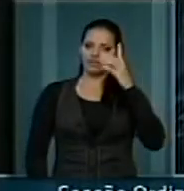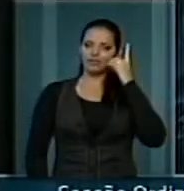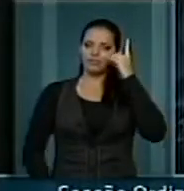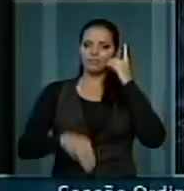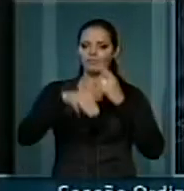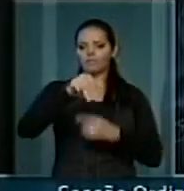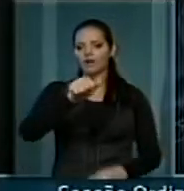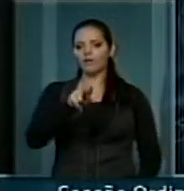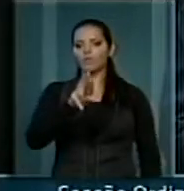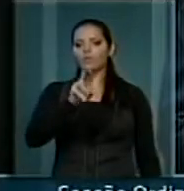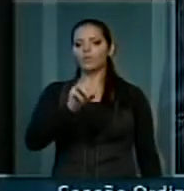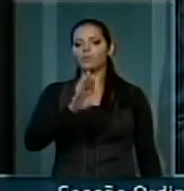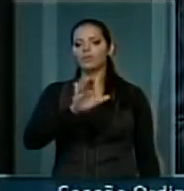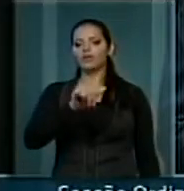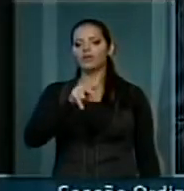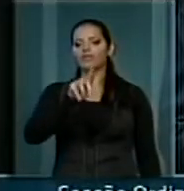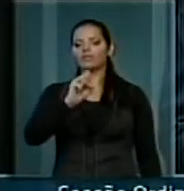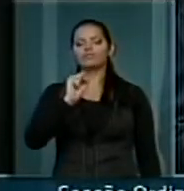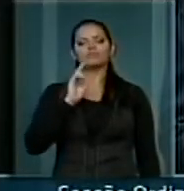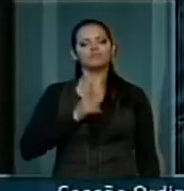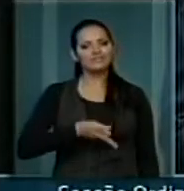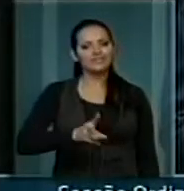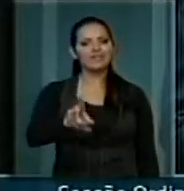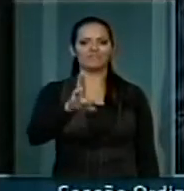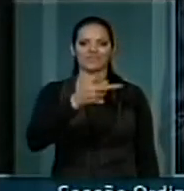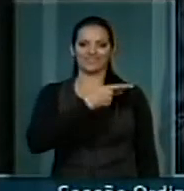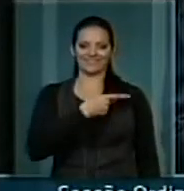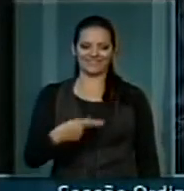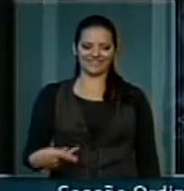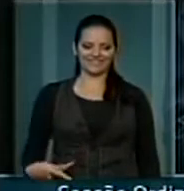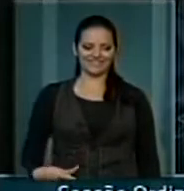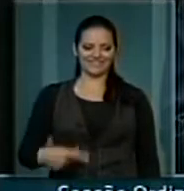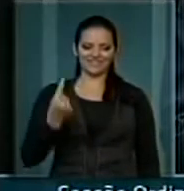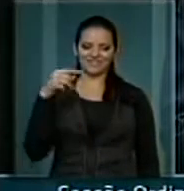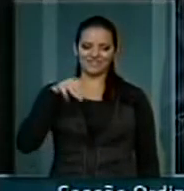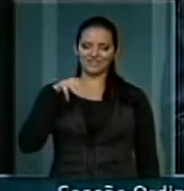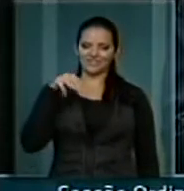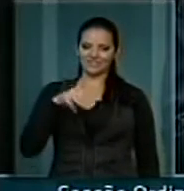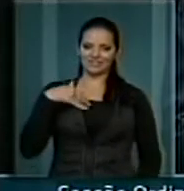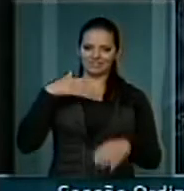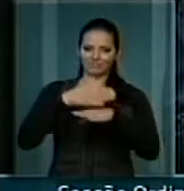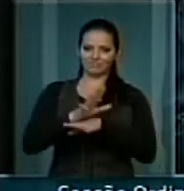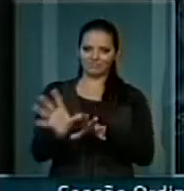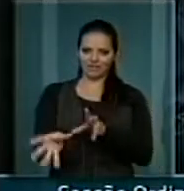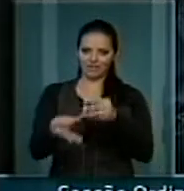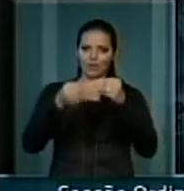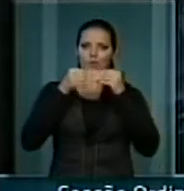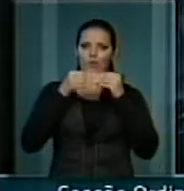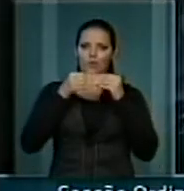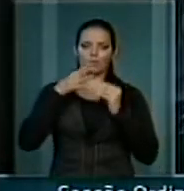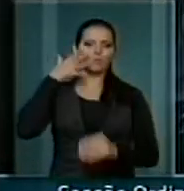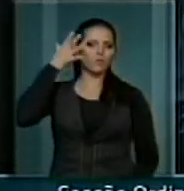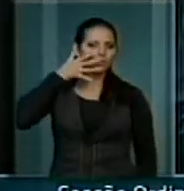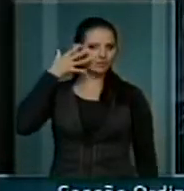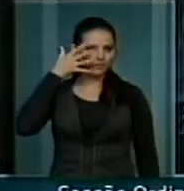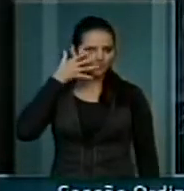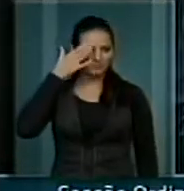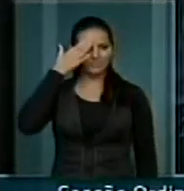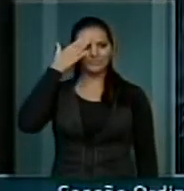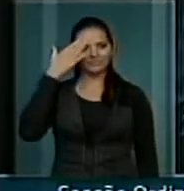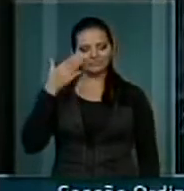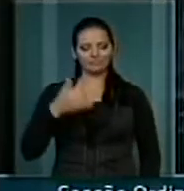deputado Mauro Benevides, nosso sempre presidente, o vosso aparte e o incluo no nosso